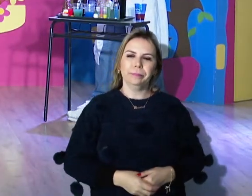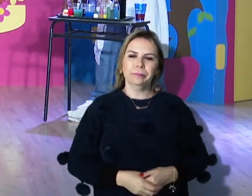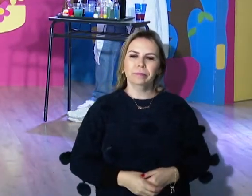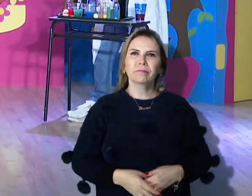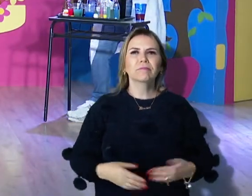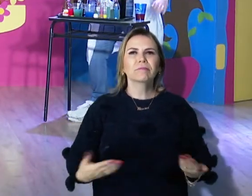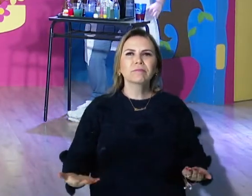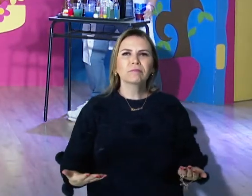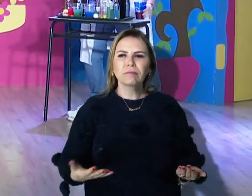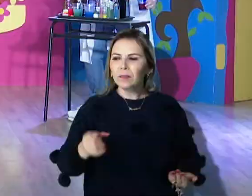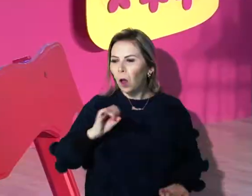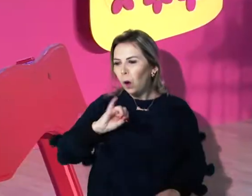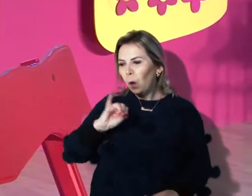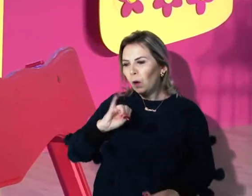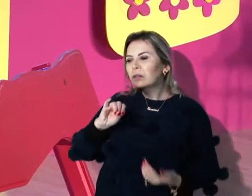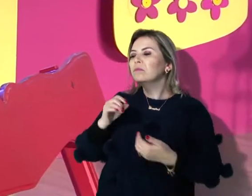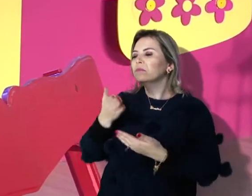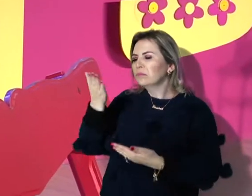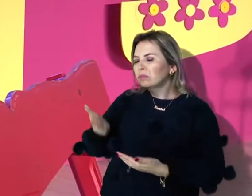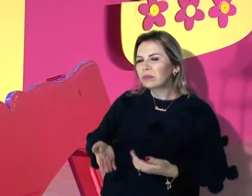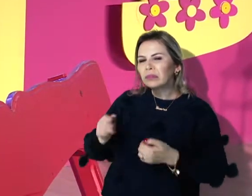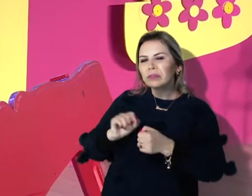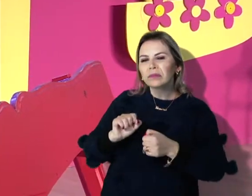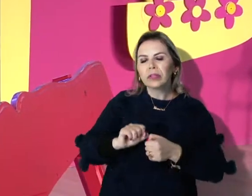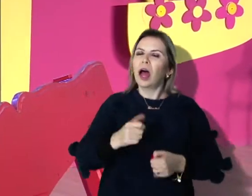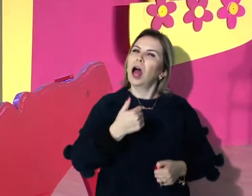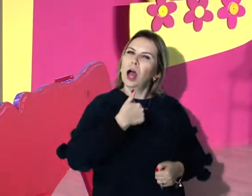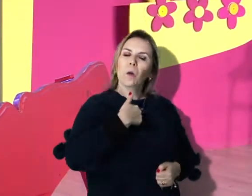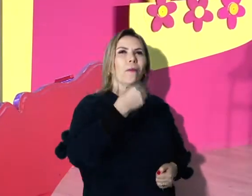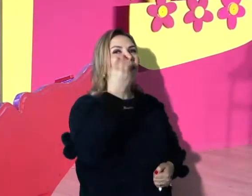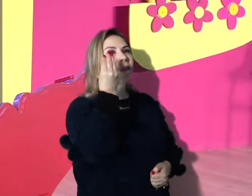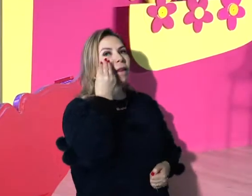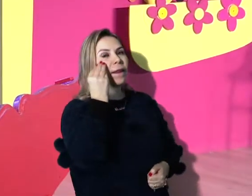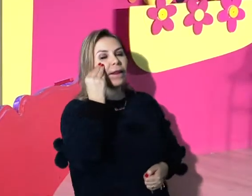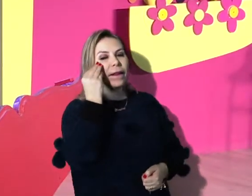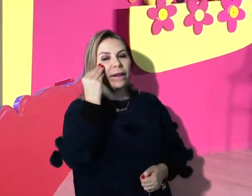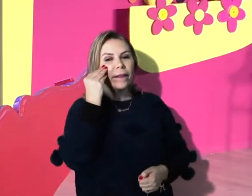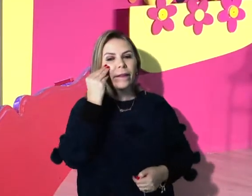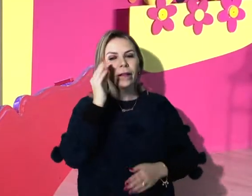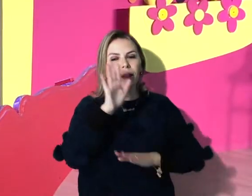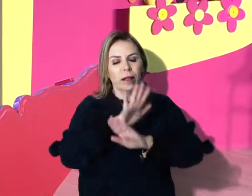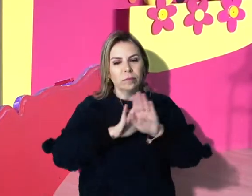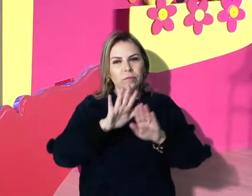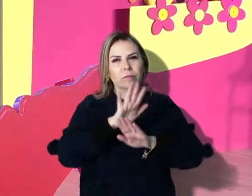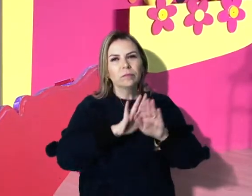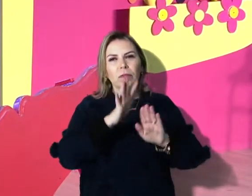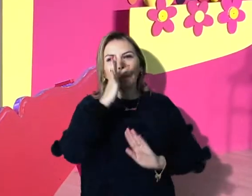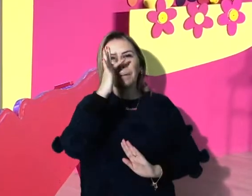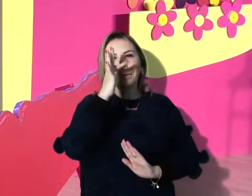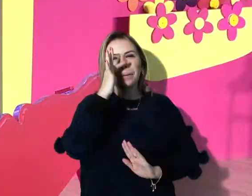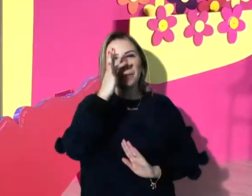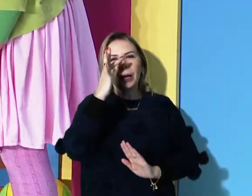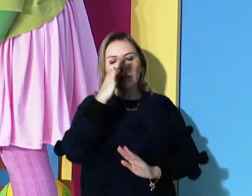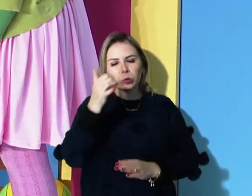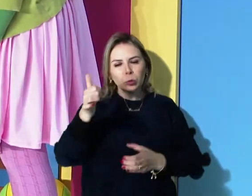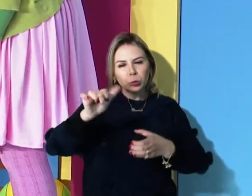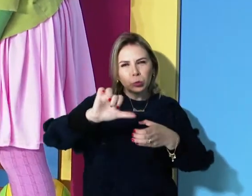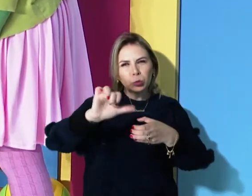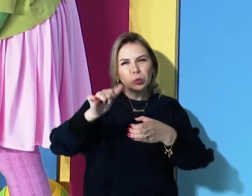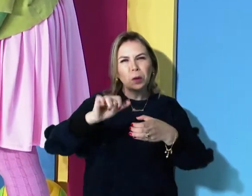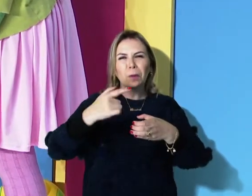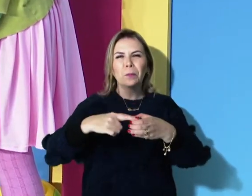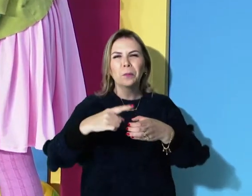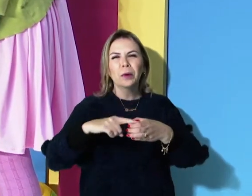Oi, Manu, o que você tá fazendo? Oi, Gigi. Eu tô tentando restaurar a minha plantinha. Por quê? Ela tá